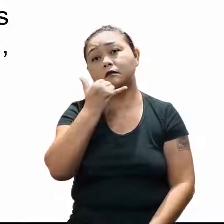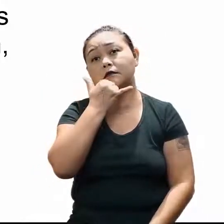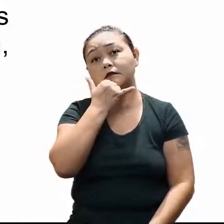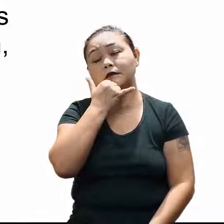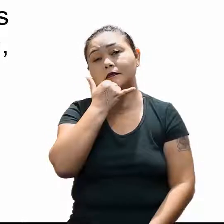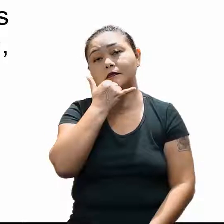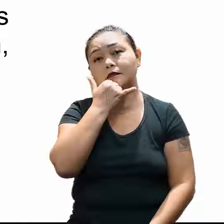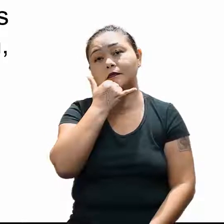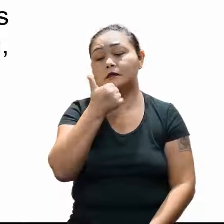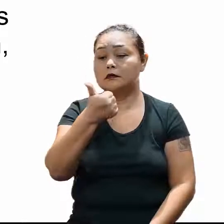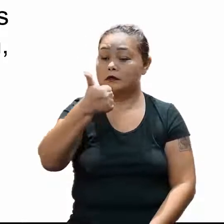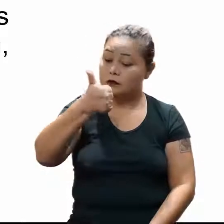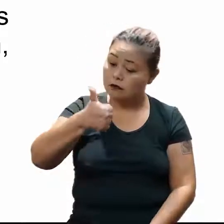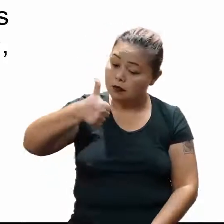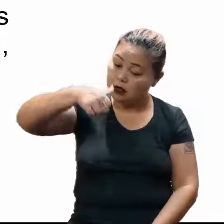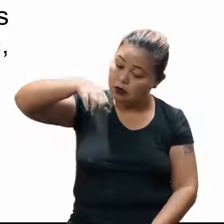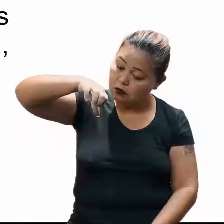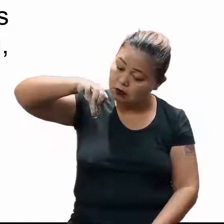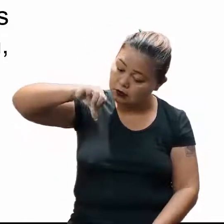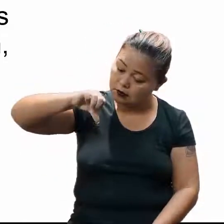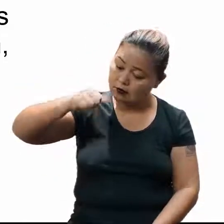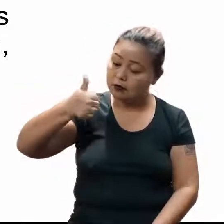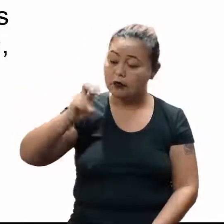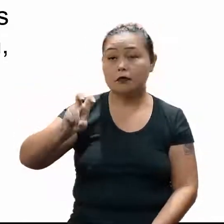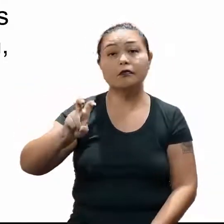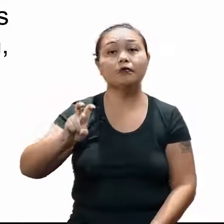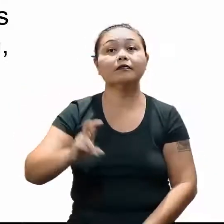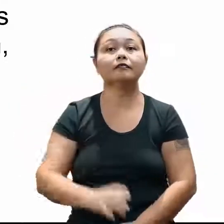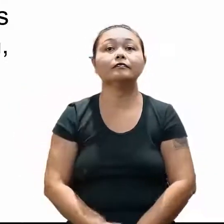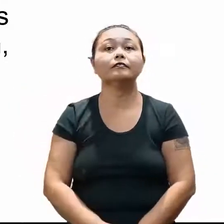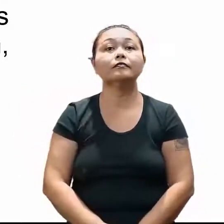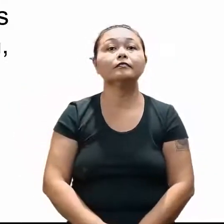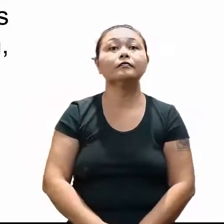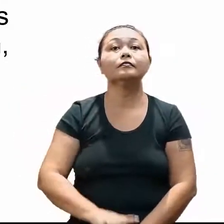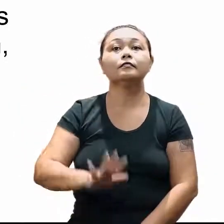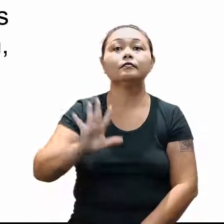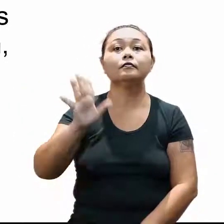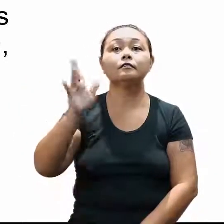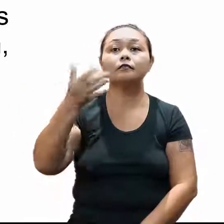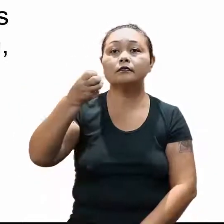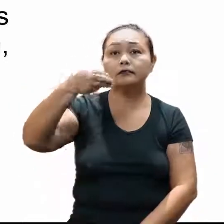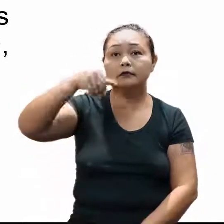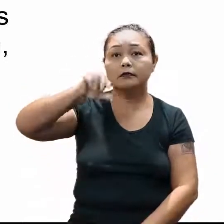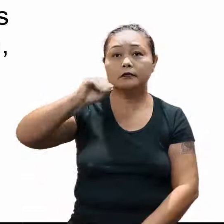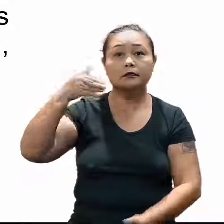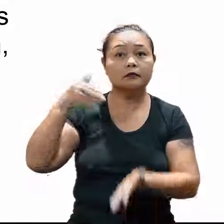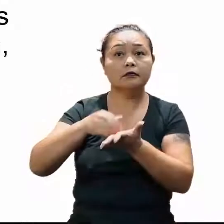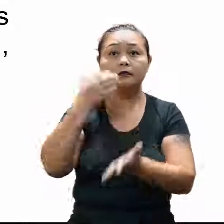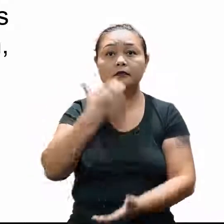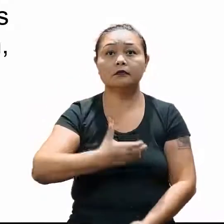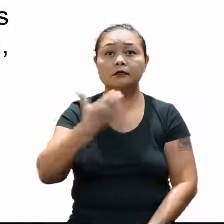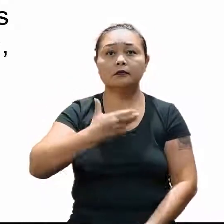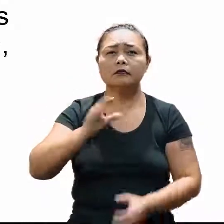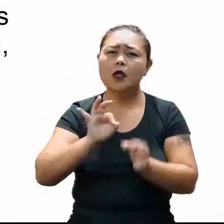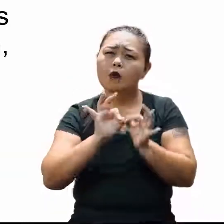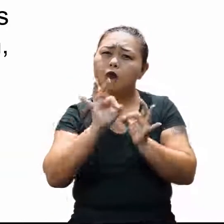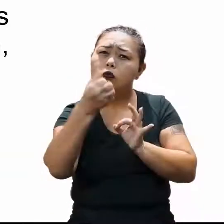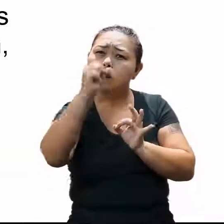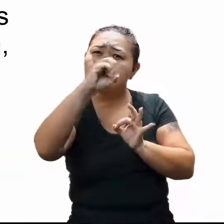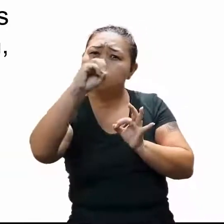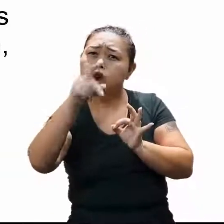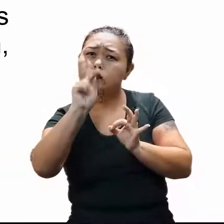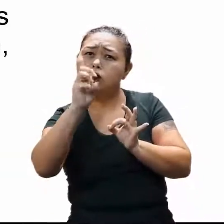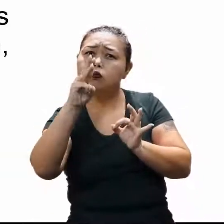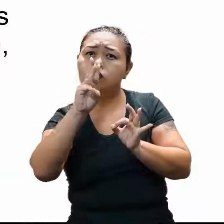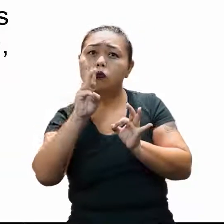Vai ser até 1915. Aí, de maio a dezembro, numa extensão superior a 800 quilômetros,